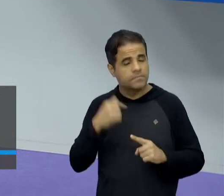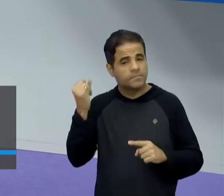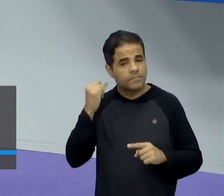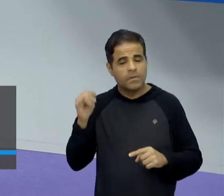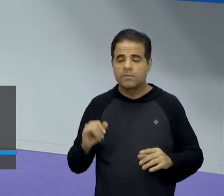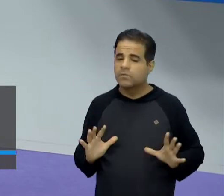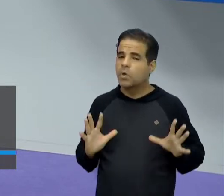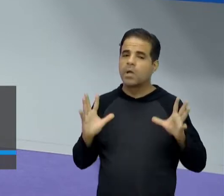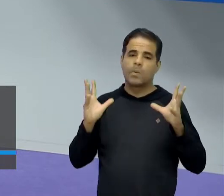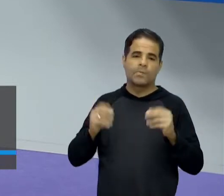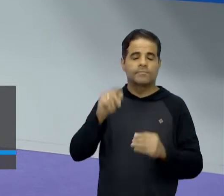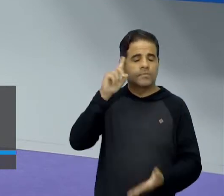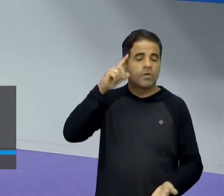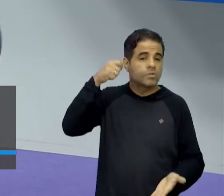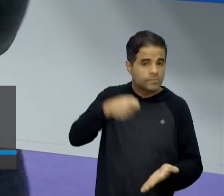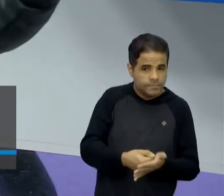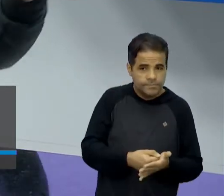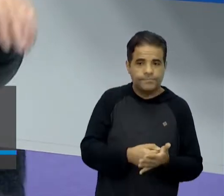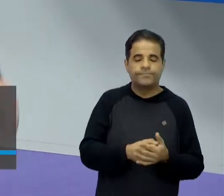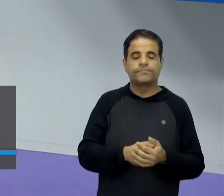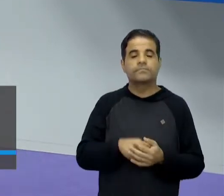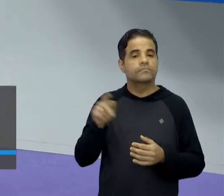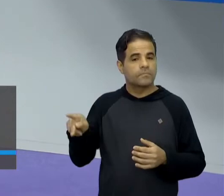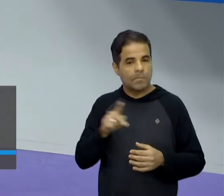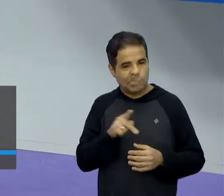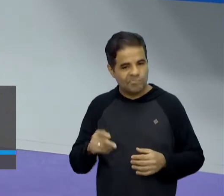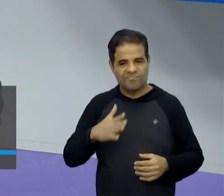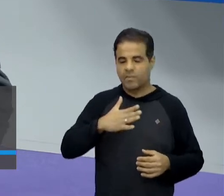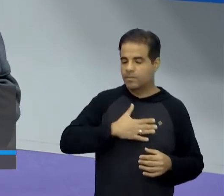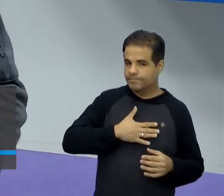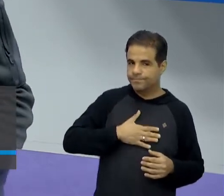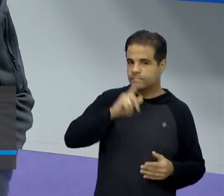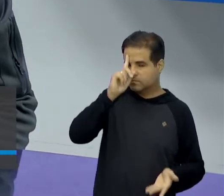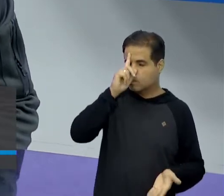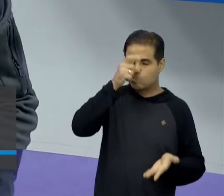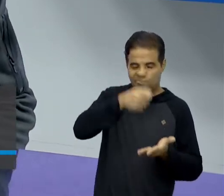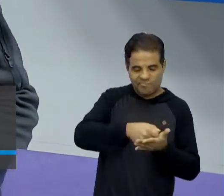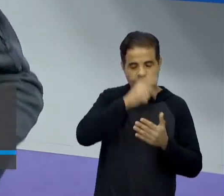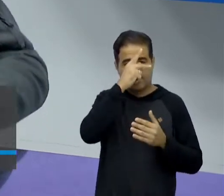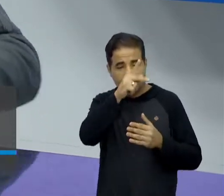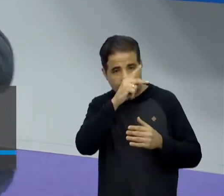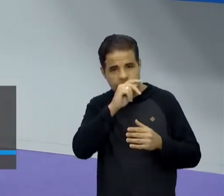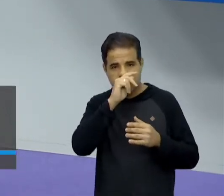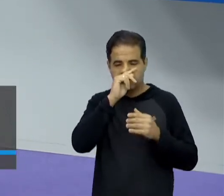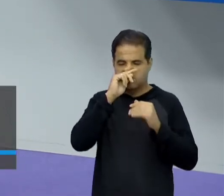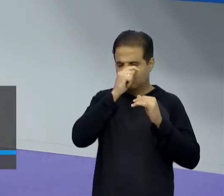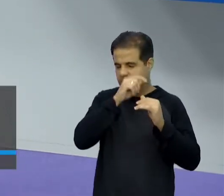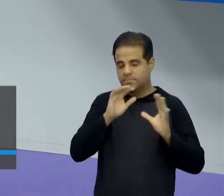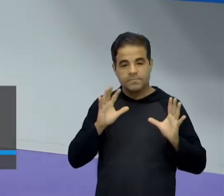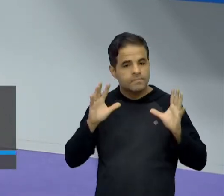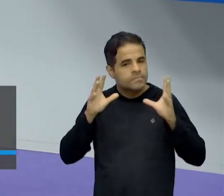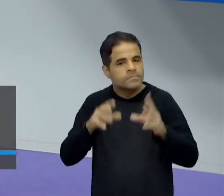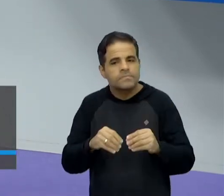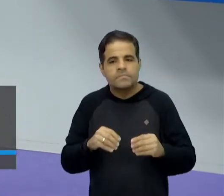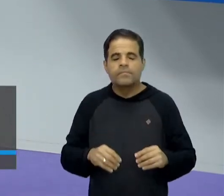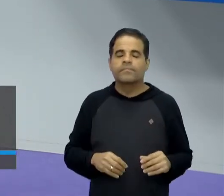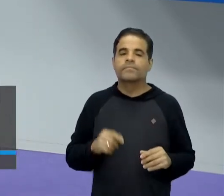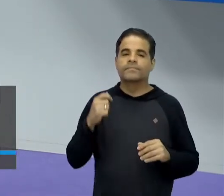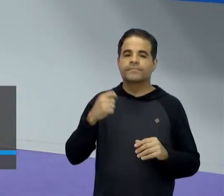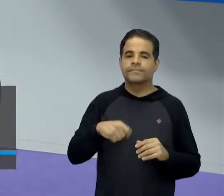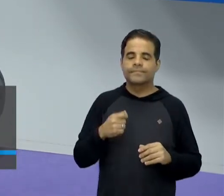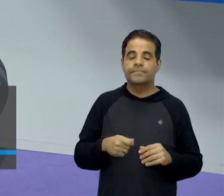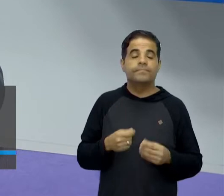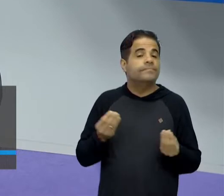Porque todas as decisões, a decisão da professora, a minha decisão, a sua decisão, todas as decisões, elas